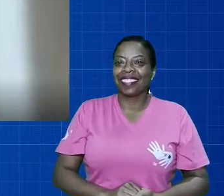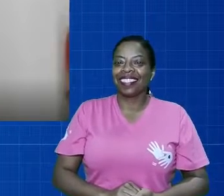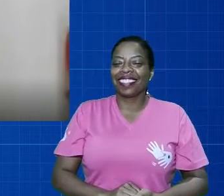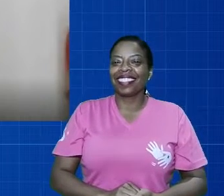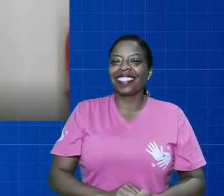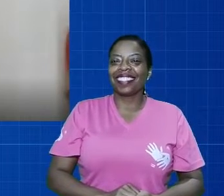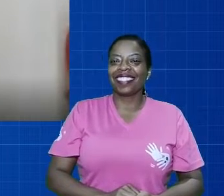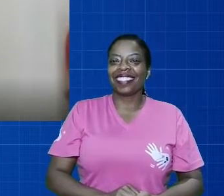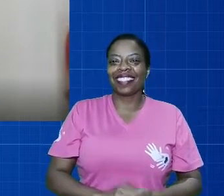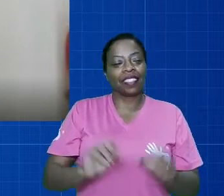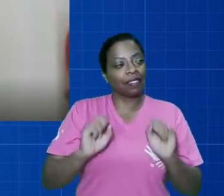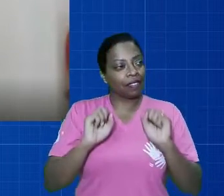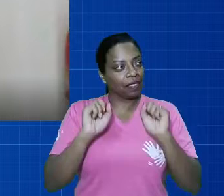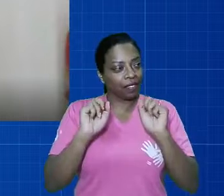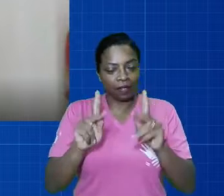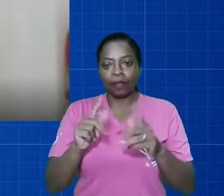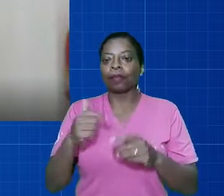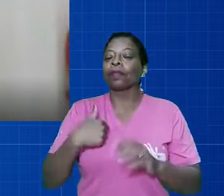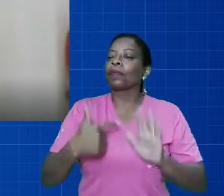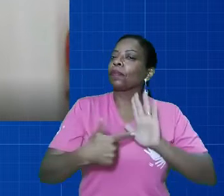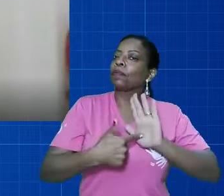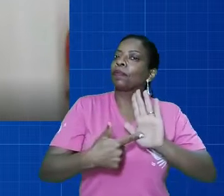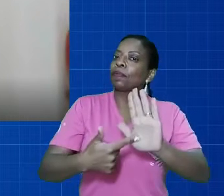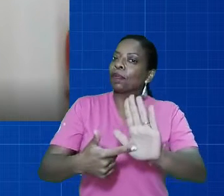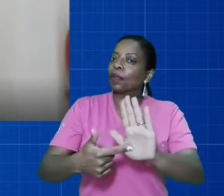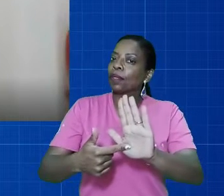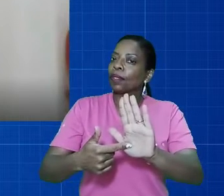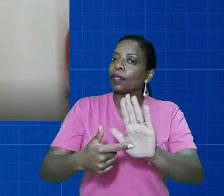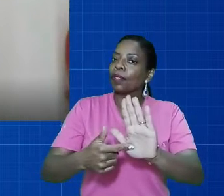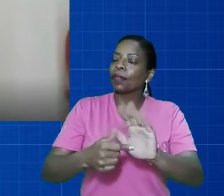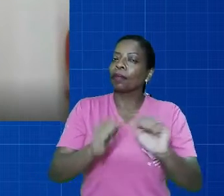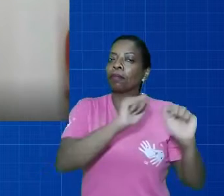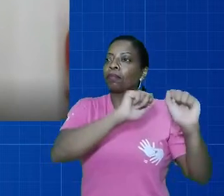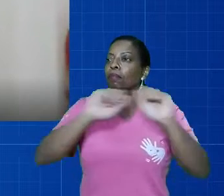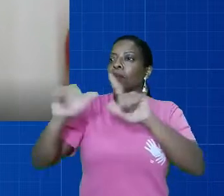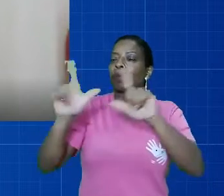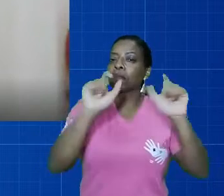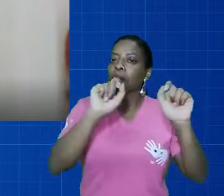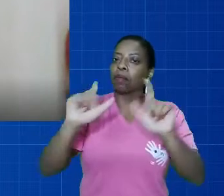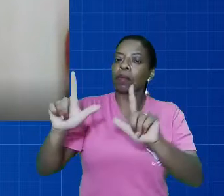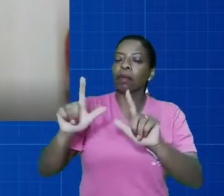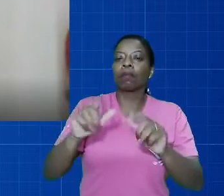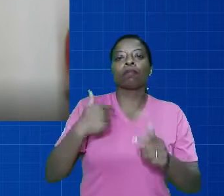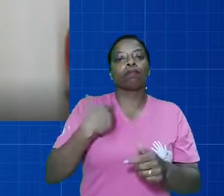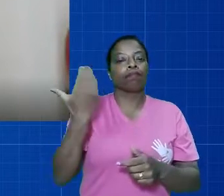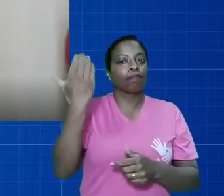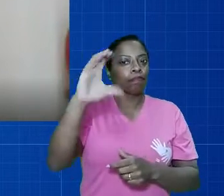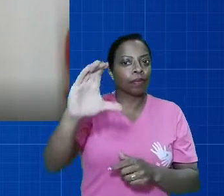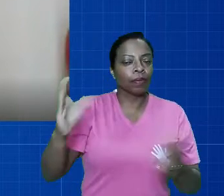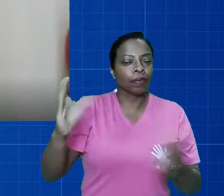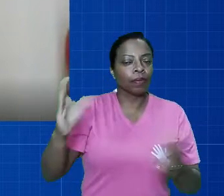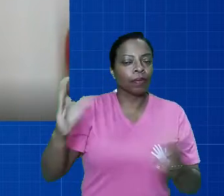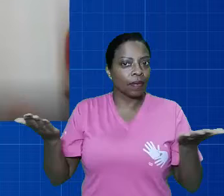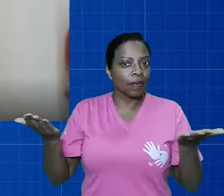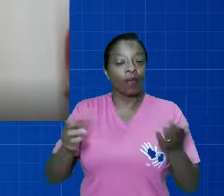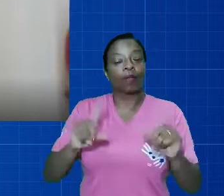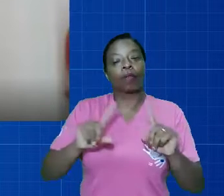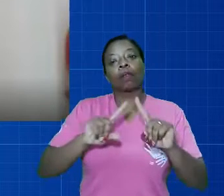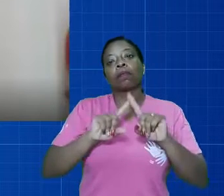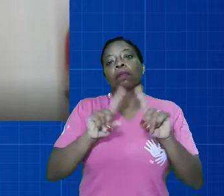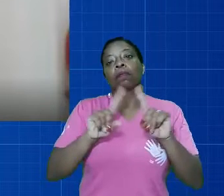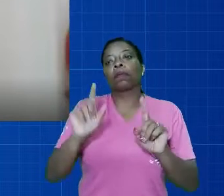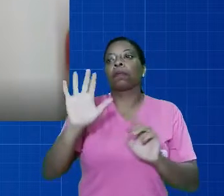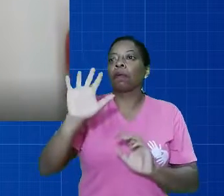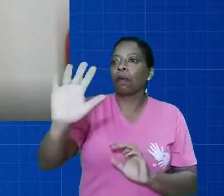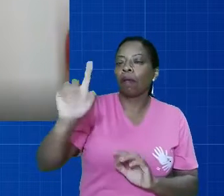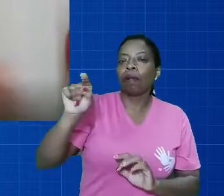Então, gente, eu vou passando aqui alguns slides, que eu quero trazer algumas imagens, né, para a gente ir conversando, mas também